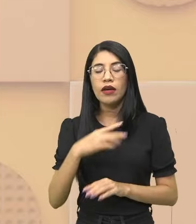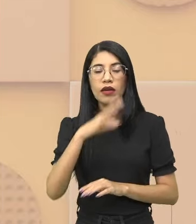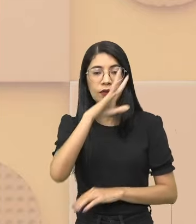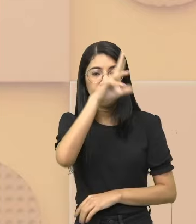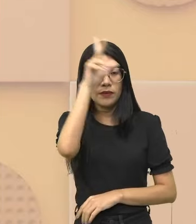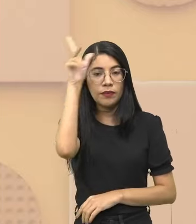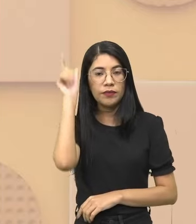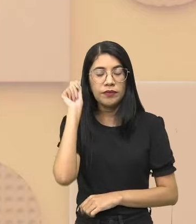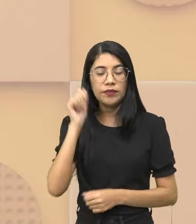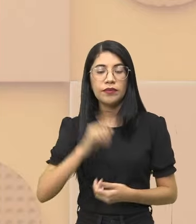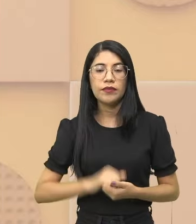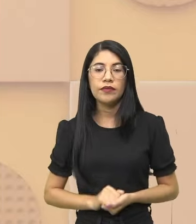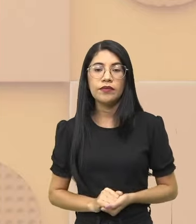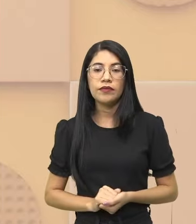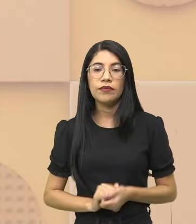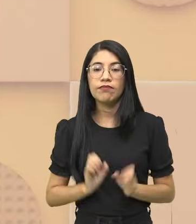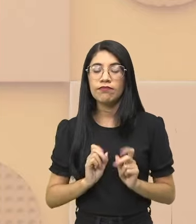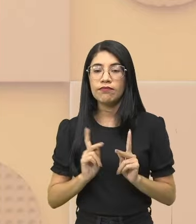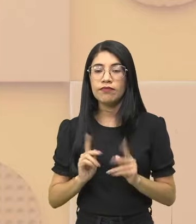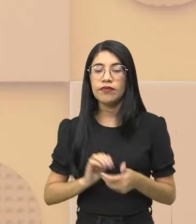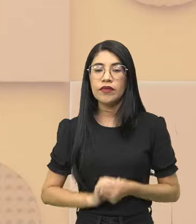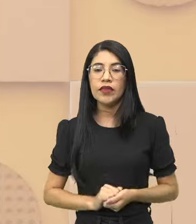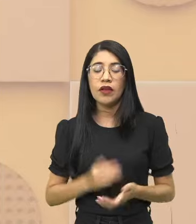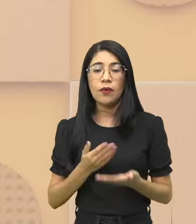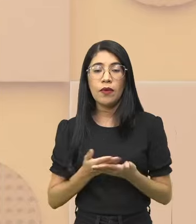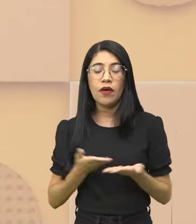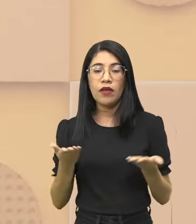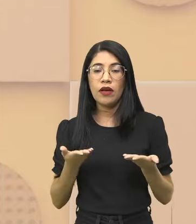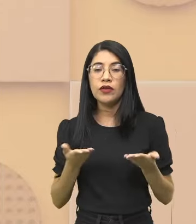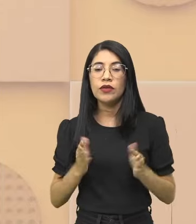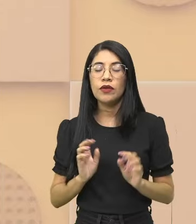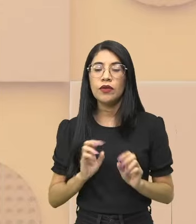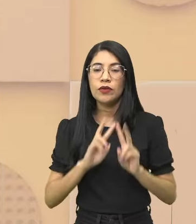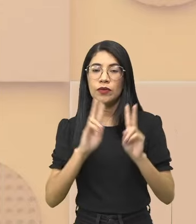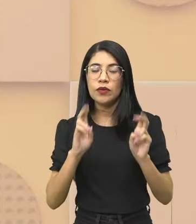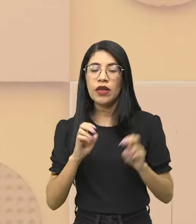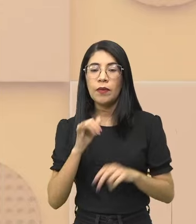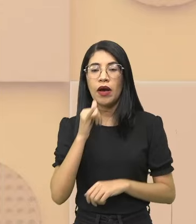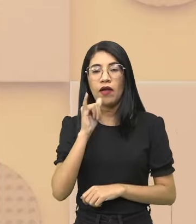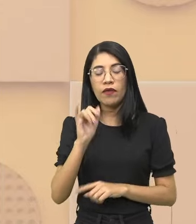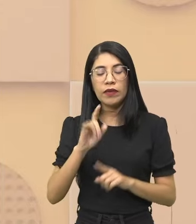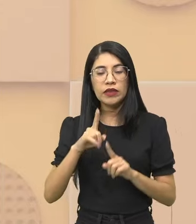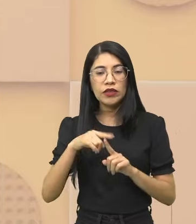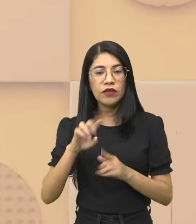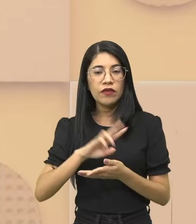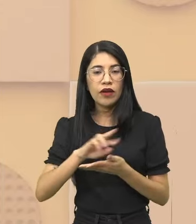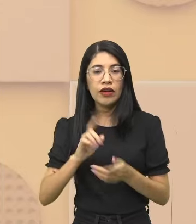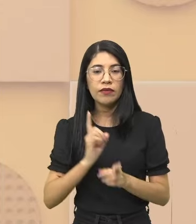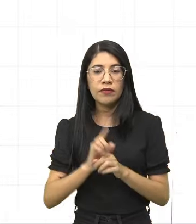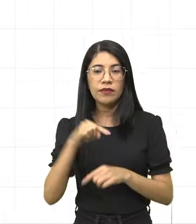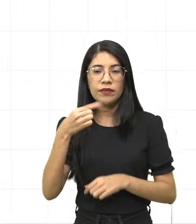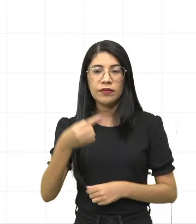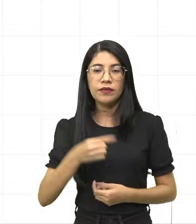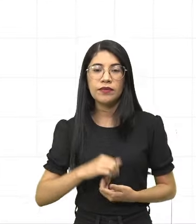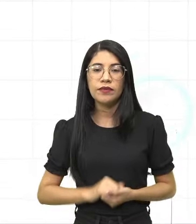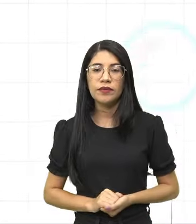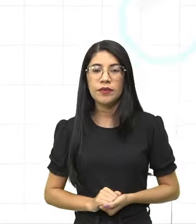estado do Amazonas, certo? Então, essa foi a nossa aula sobre fontes de energia. Até uma próxima!